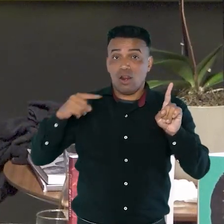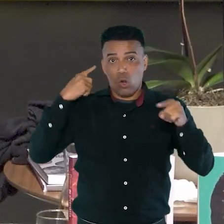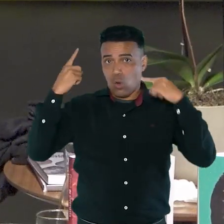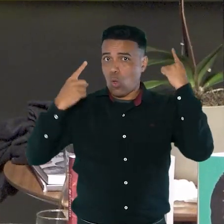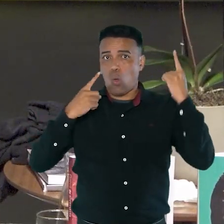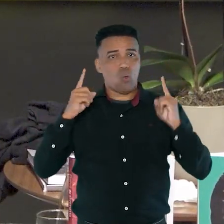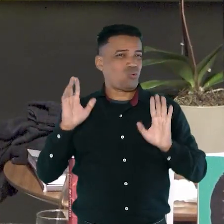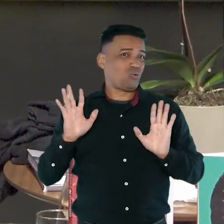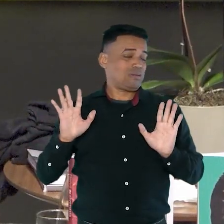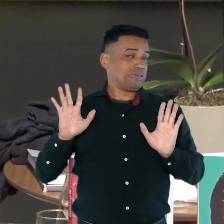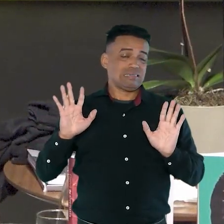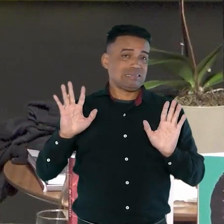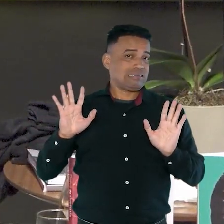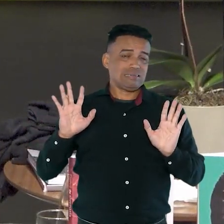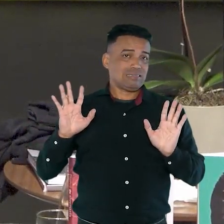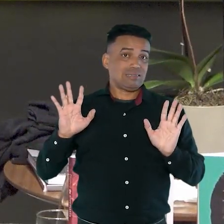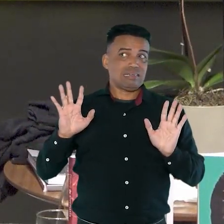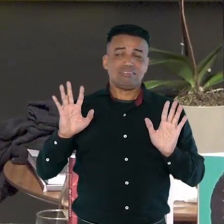Sem